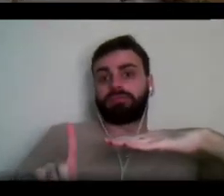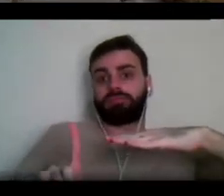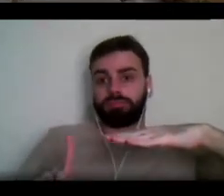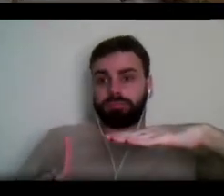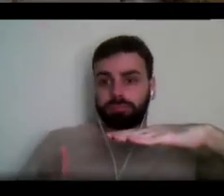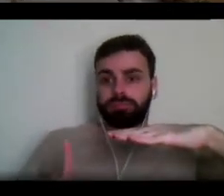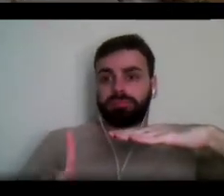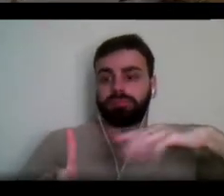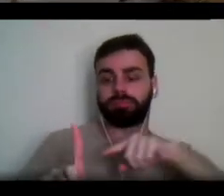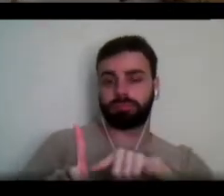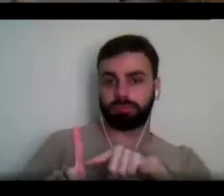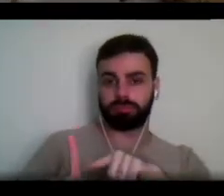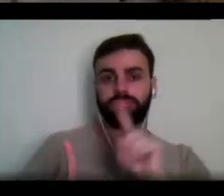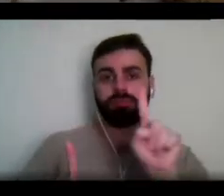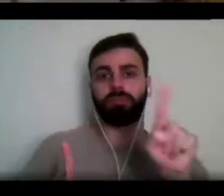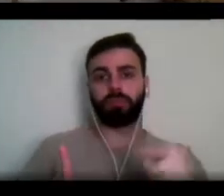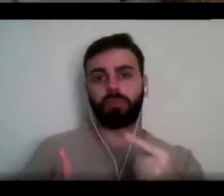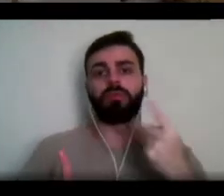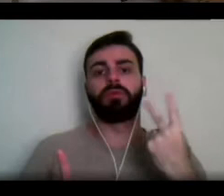é